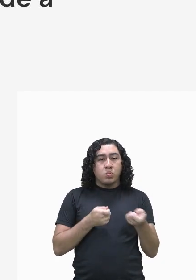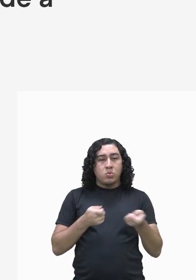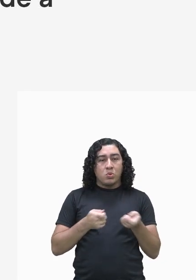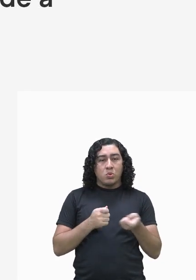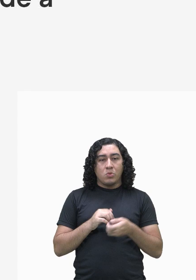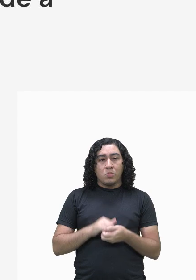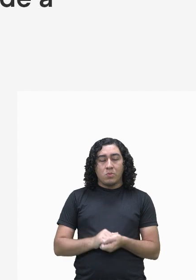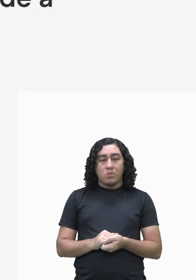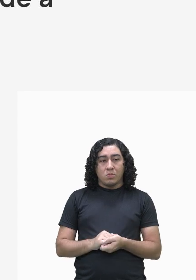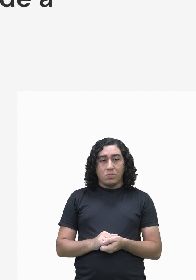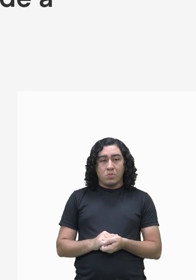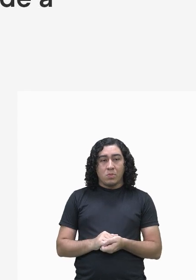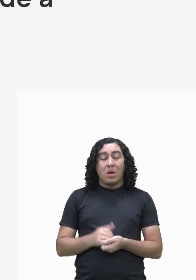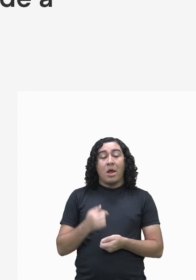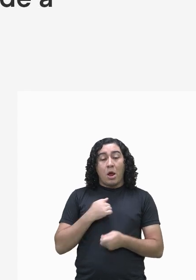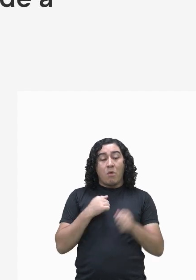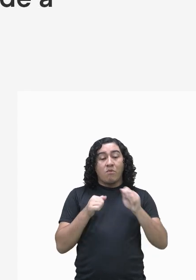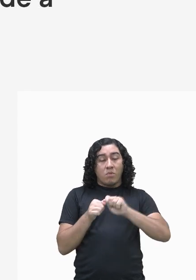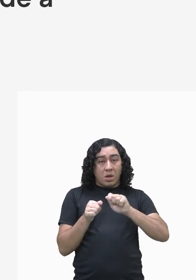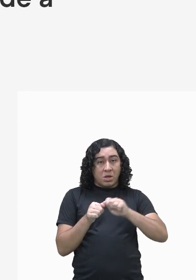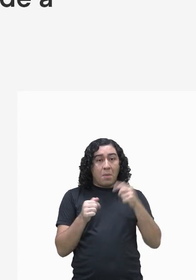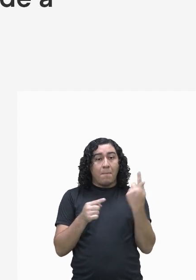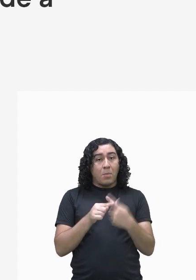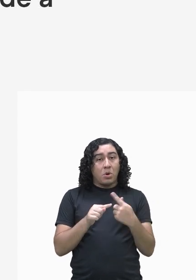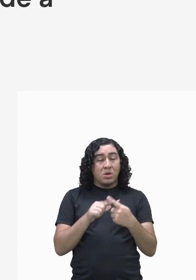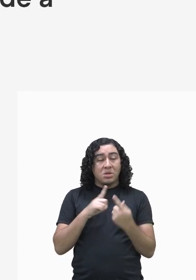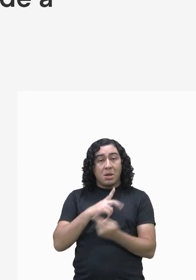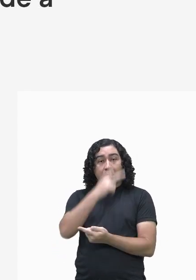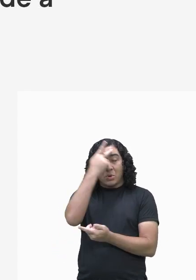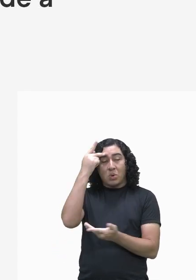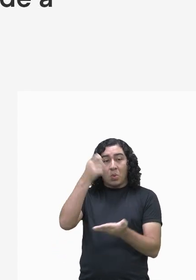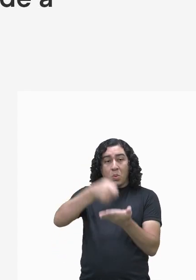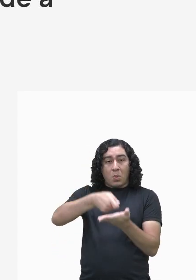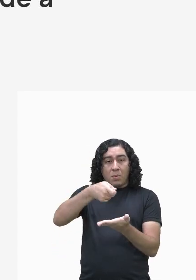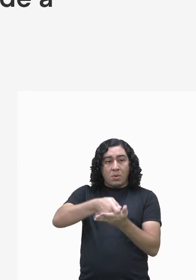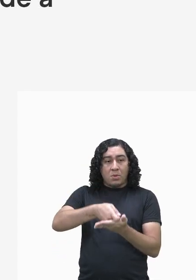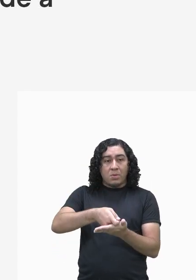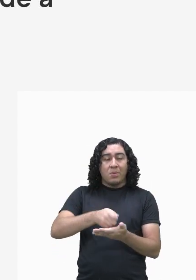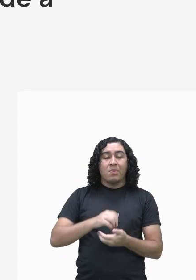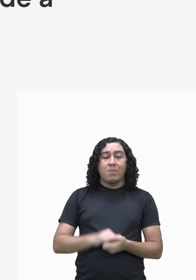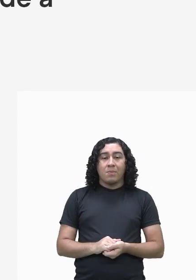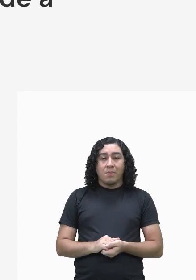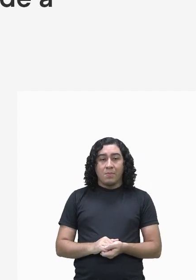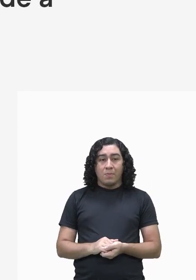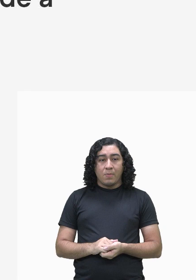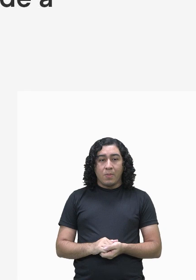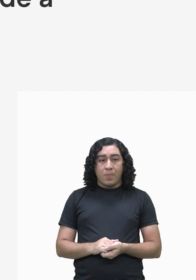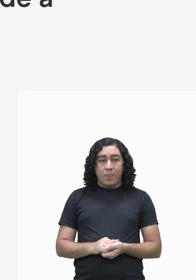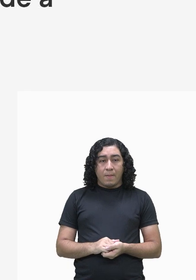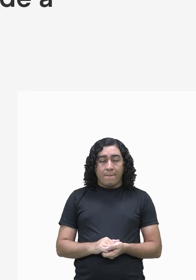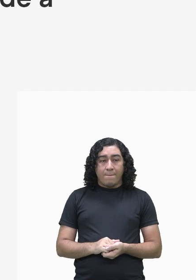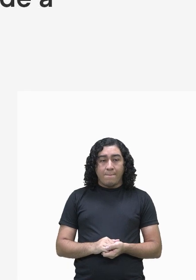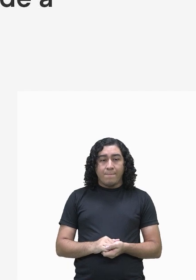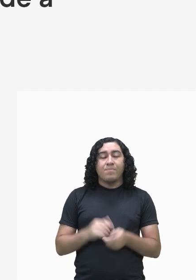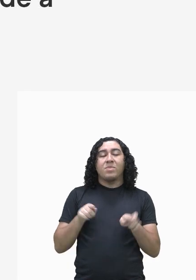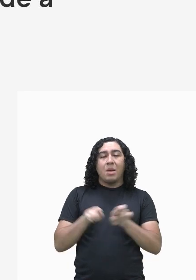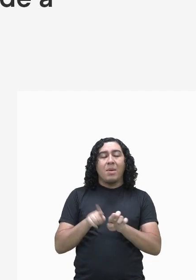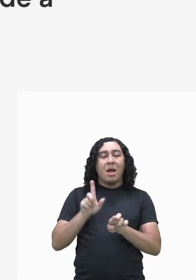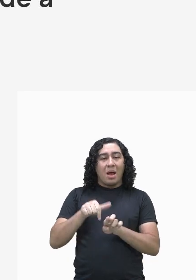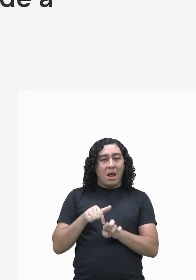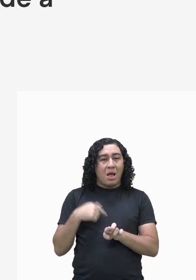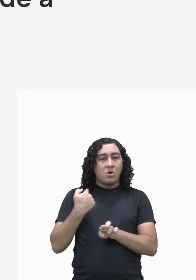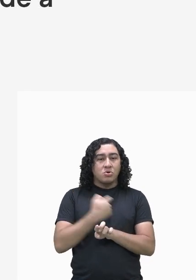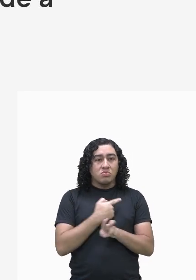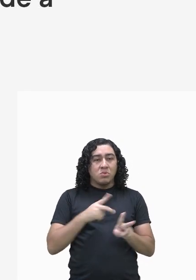vou fazer porque eu estou sendo obrigado. Em palavras simples, é isso que nós estamos querendo